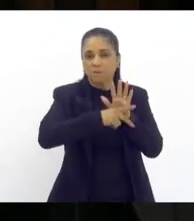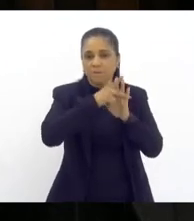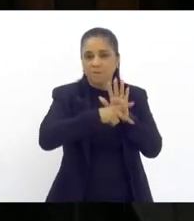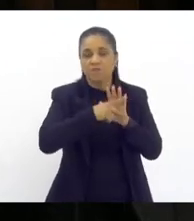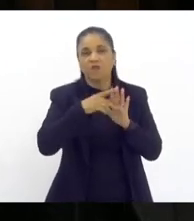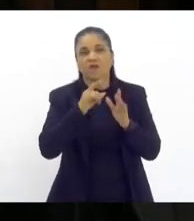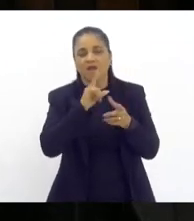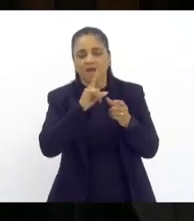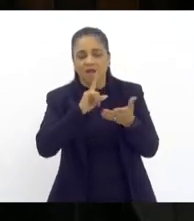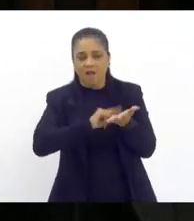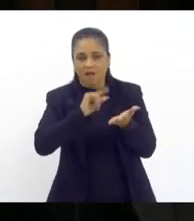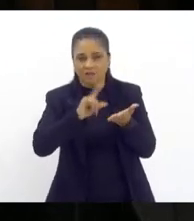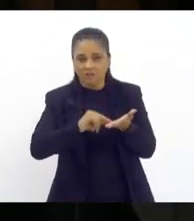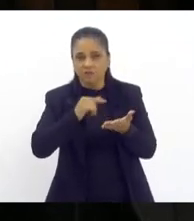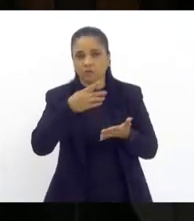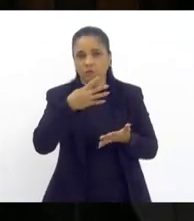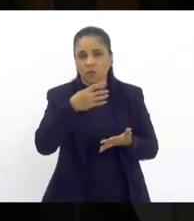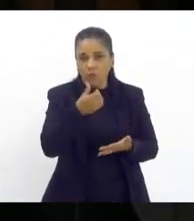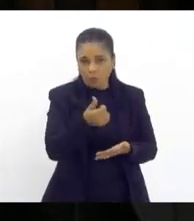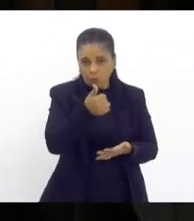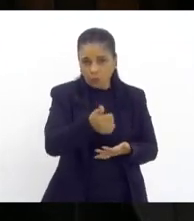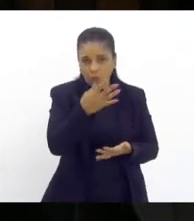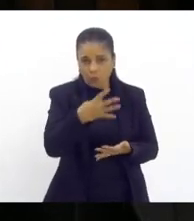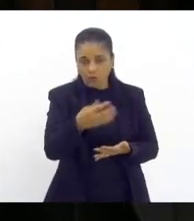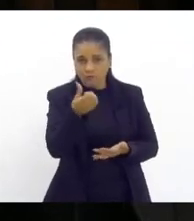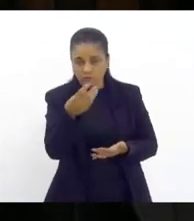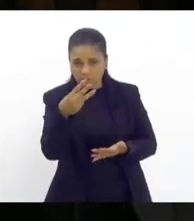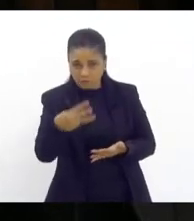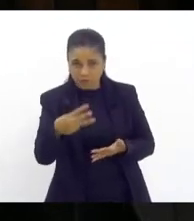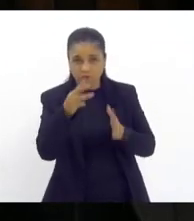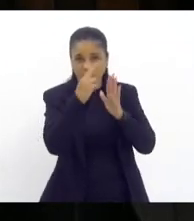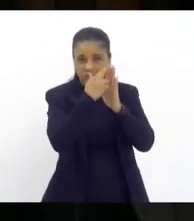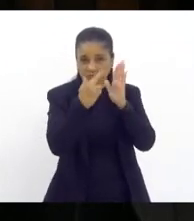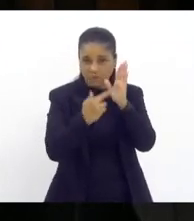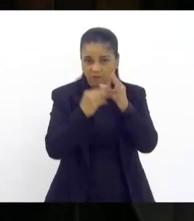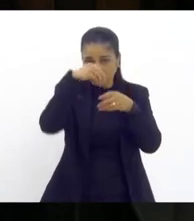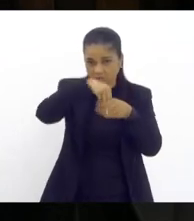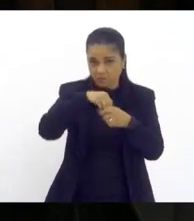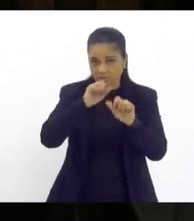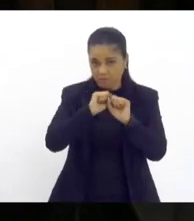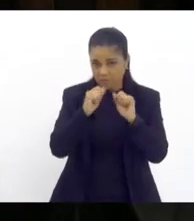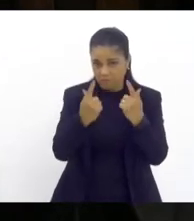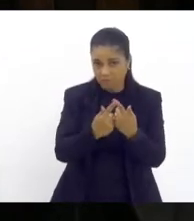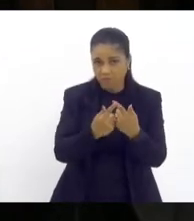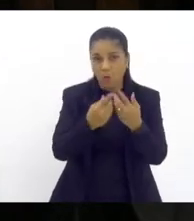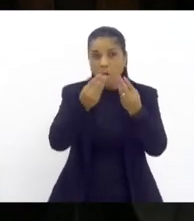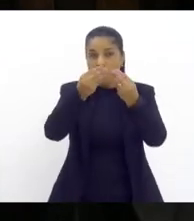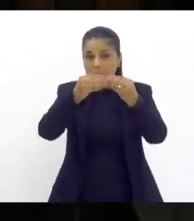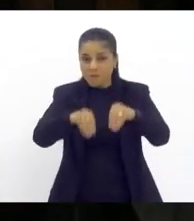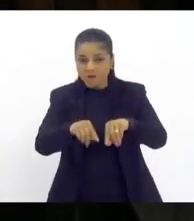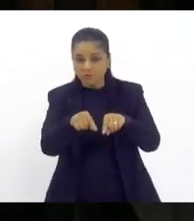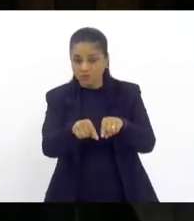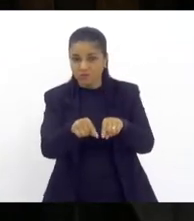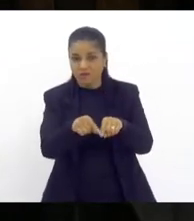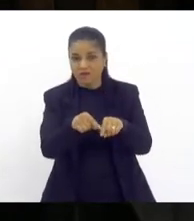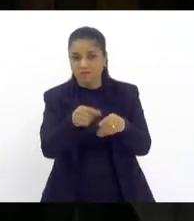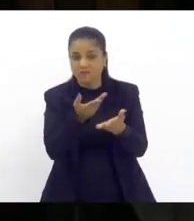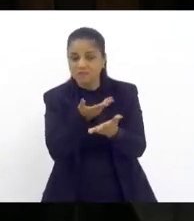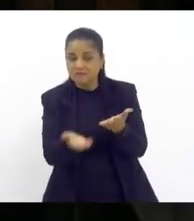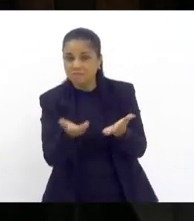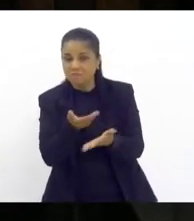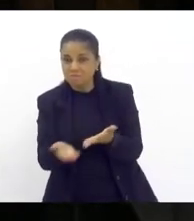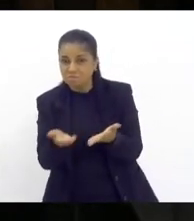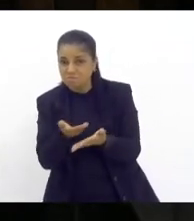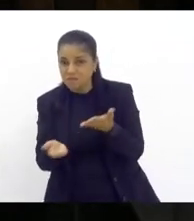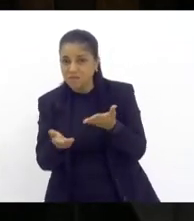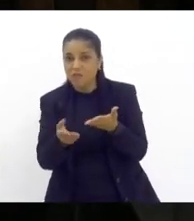143, inciso 1º do nosso regimento interno, no sentido de que estarão prejudicados os projetos que se perderem pela